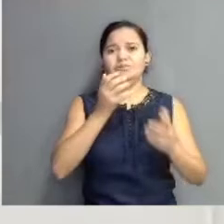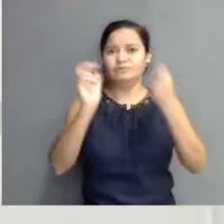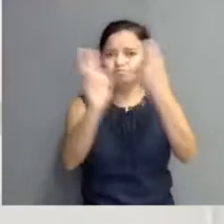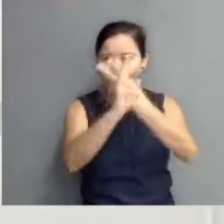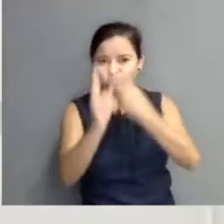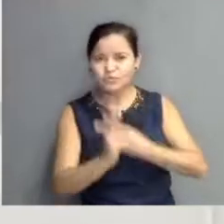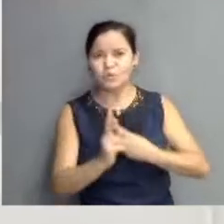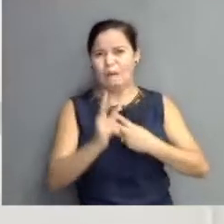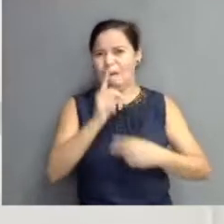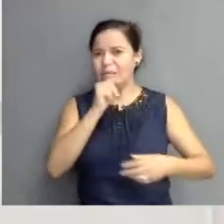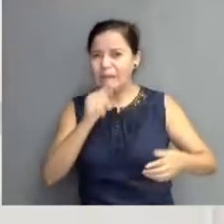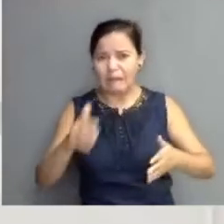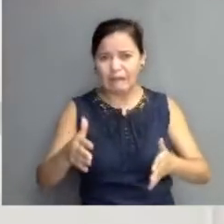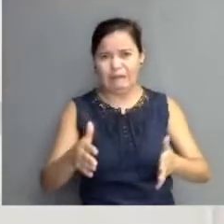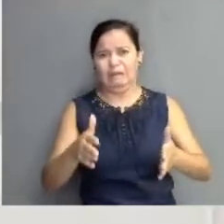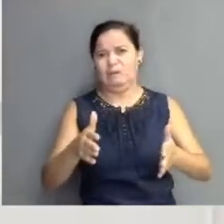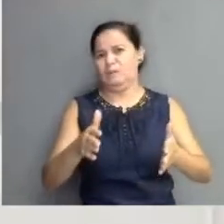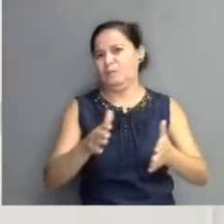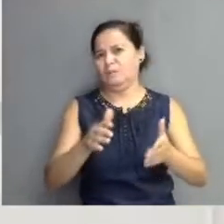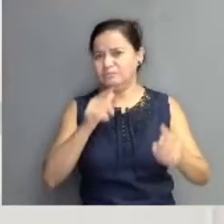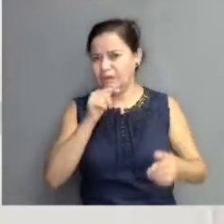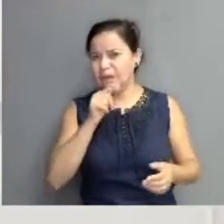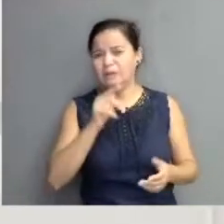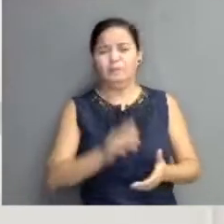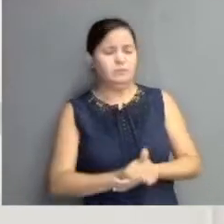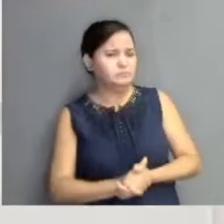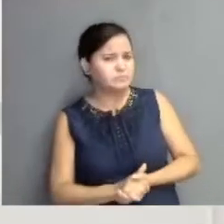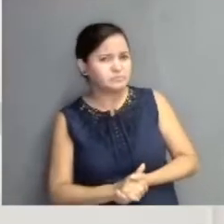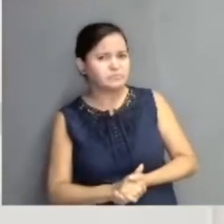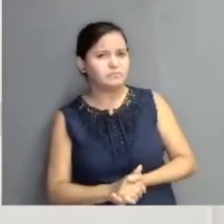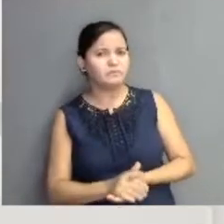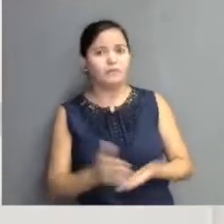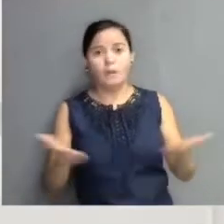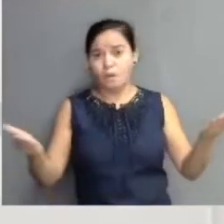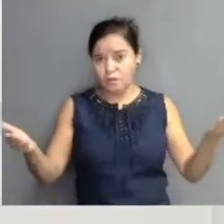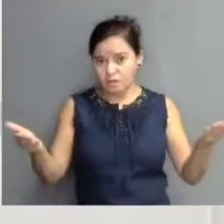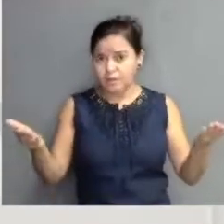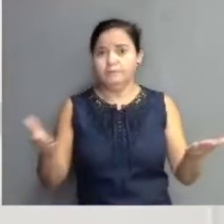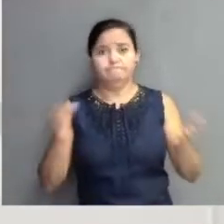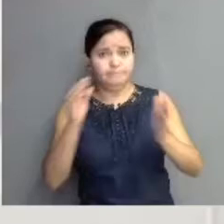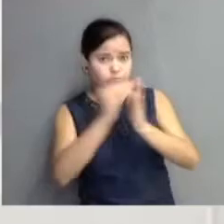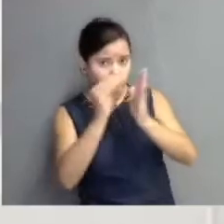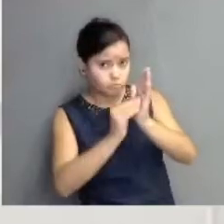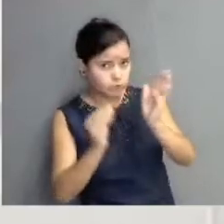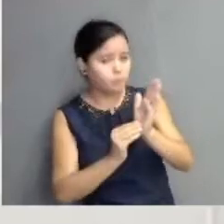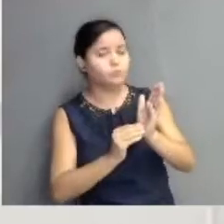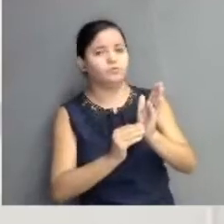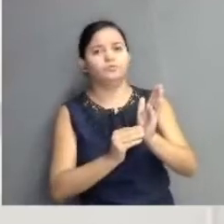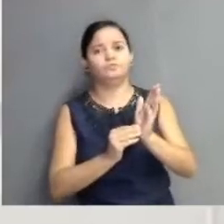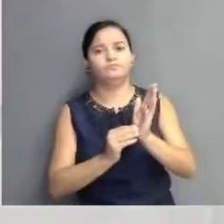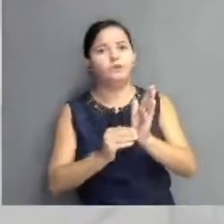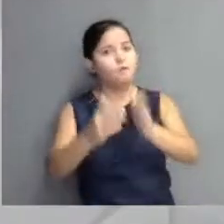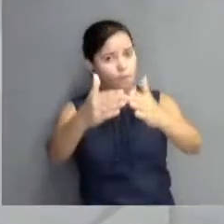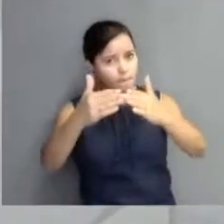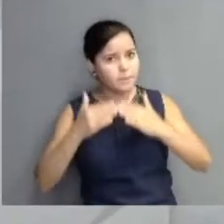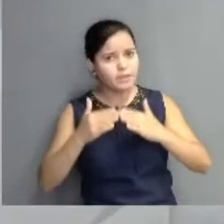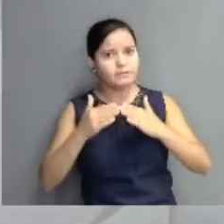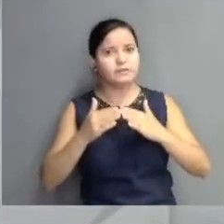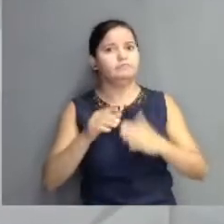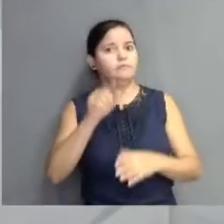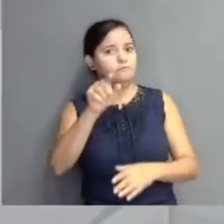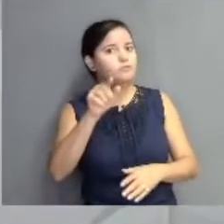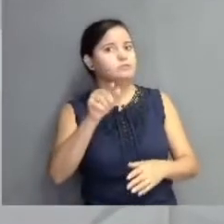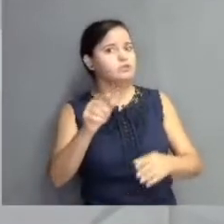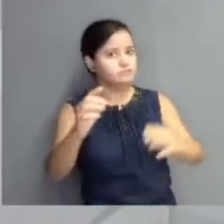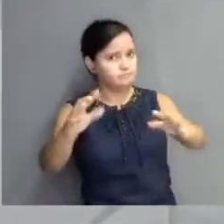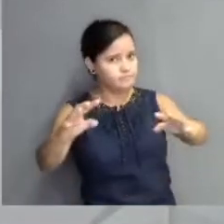temática, desse assunto, desse objeto de conhecimento, desse conteúdo. Então, vou pedir para que vocês se liguem e